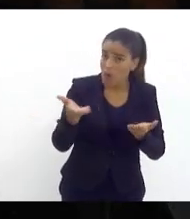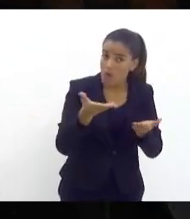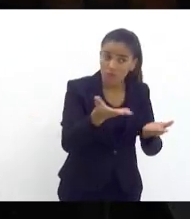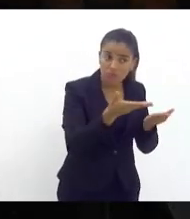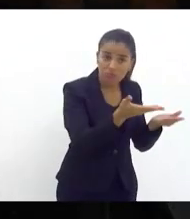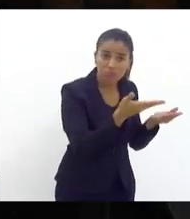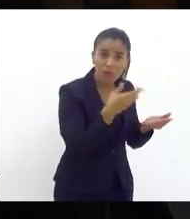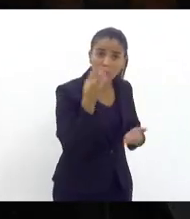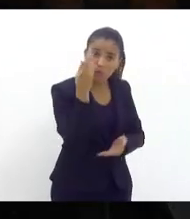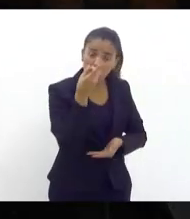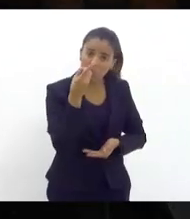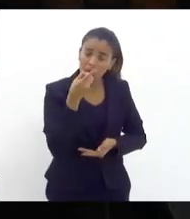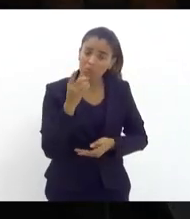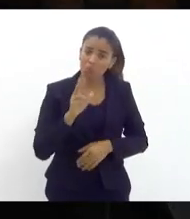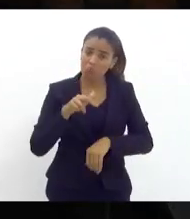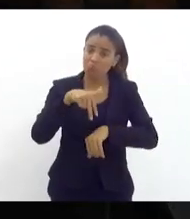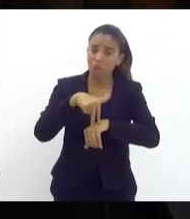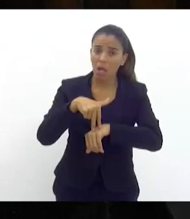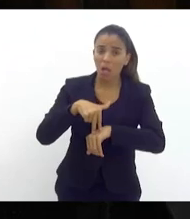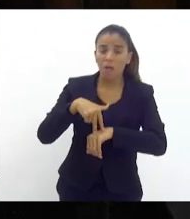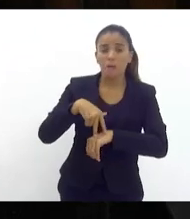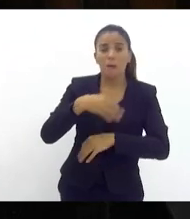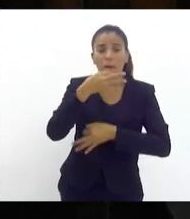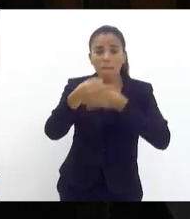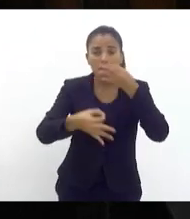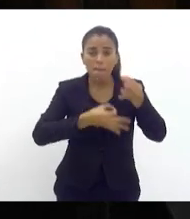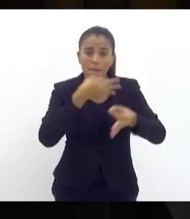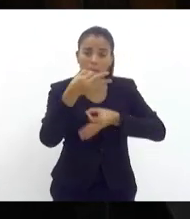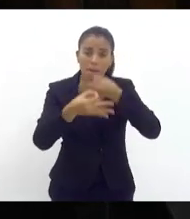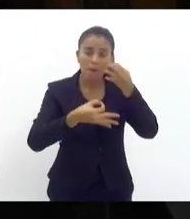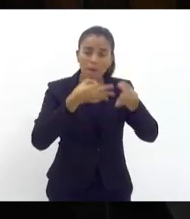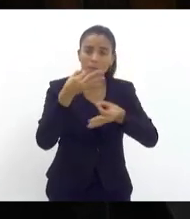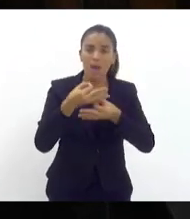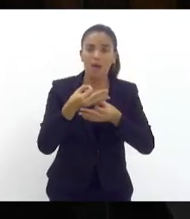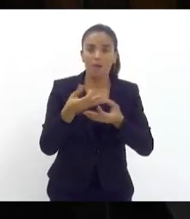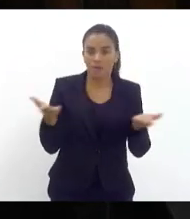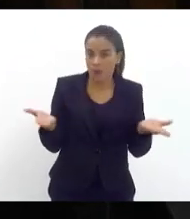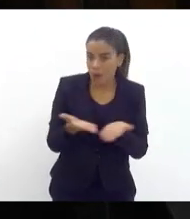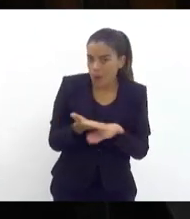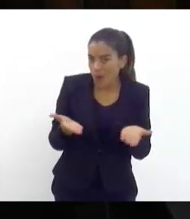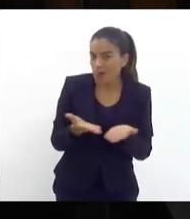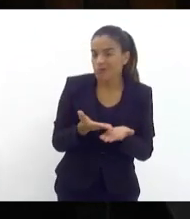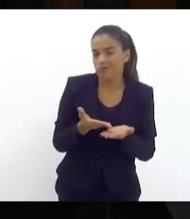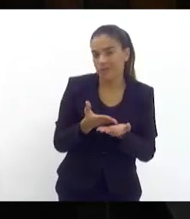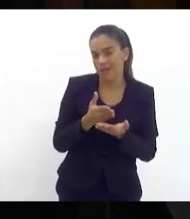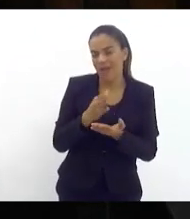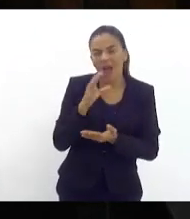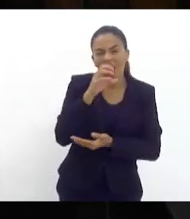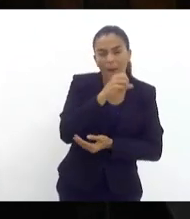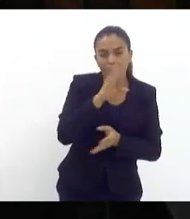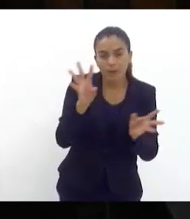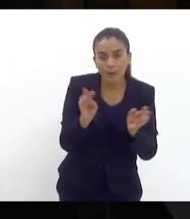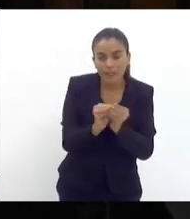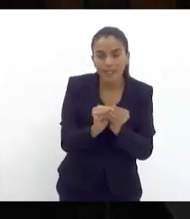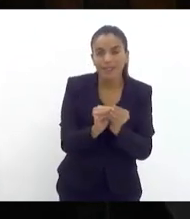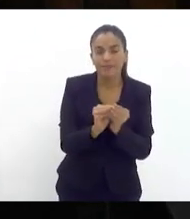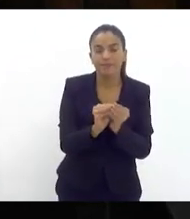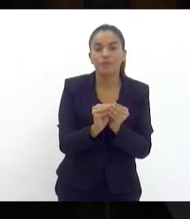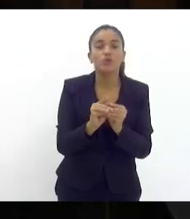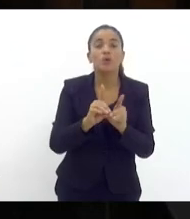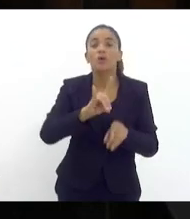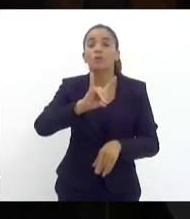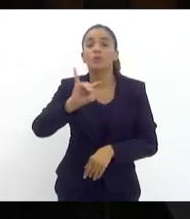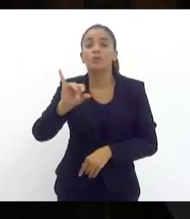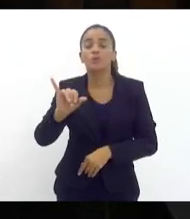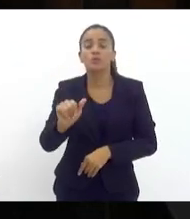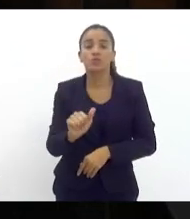vem aqui dar sua posição porque a gente aprende mais e hoje eu quero falar sobre rapidamente sobre o dia de